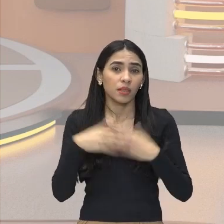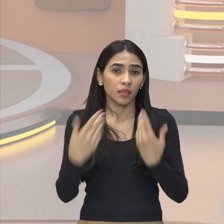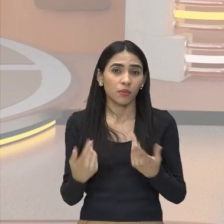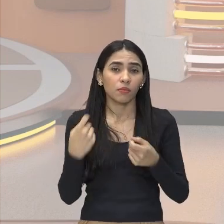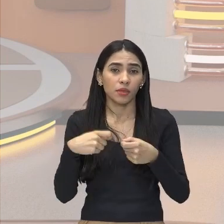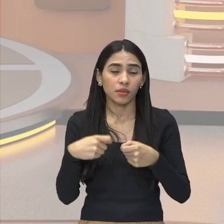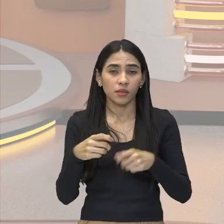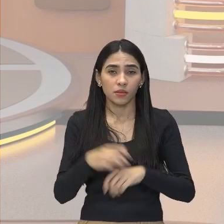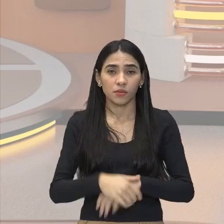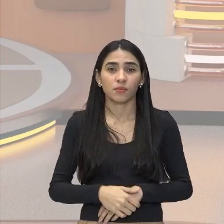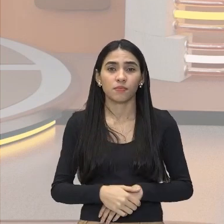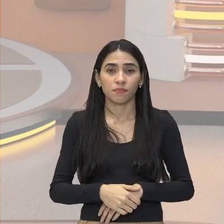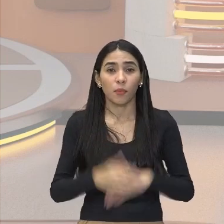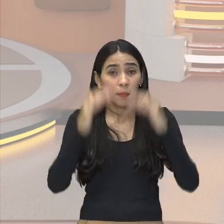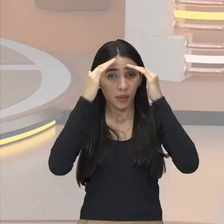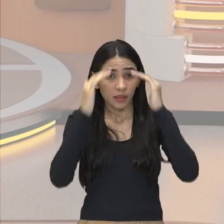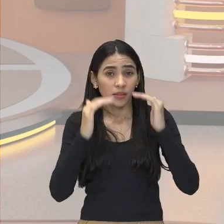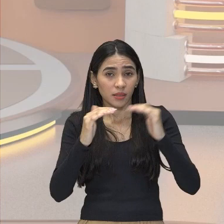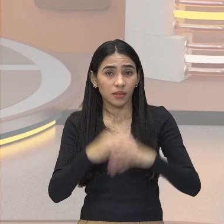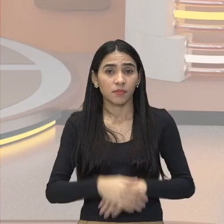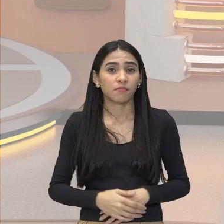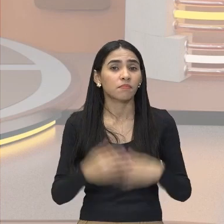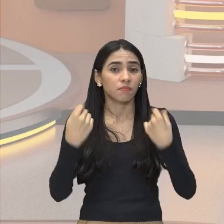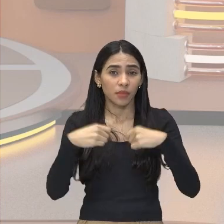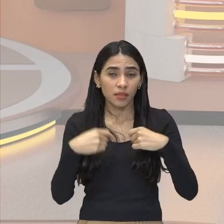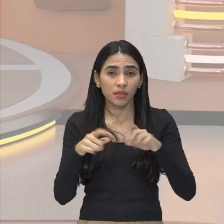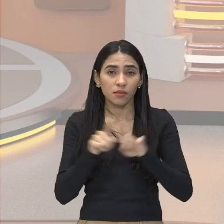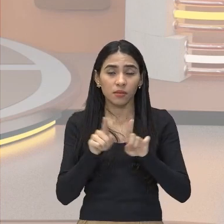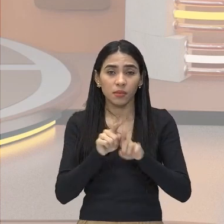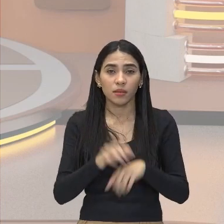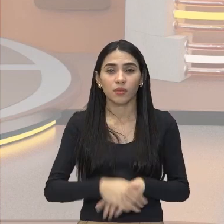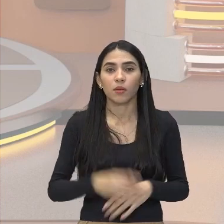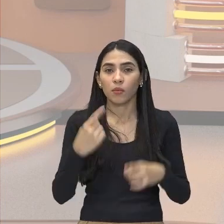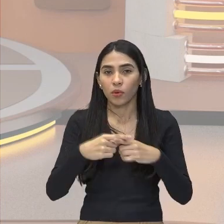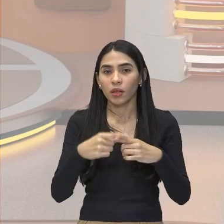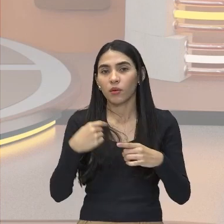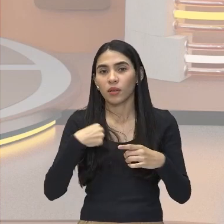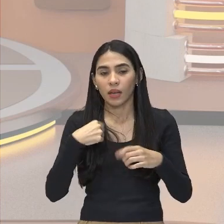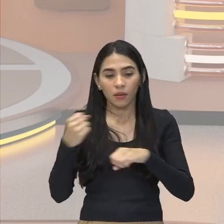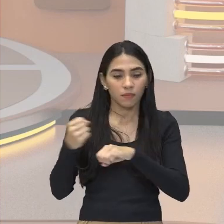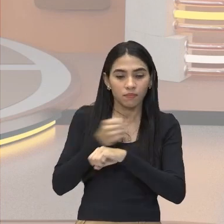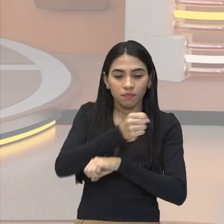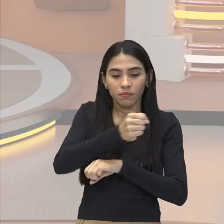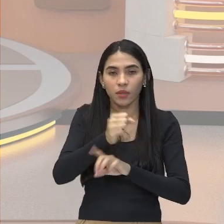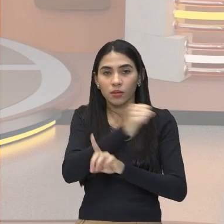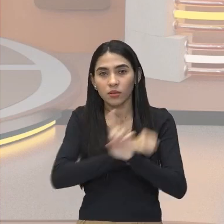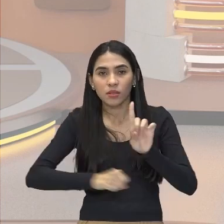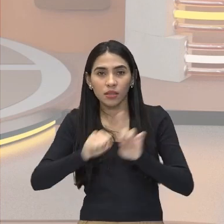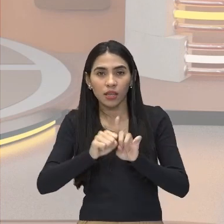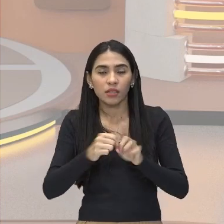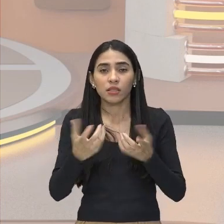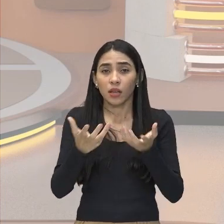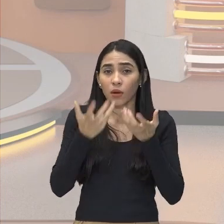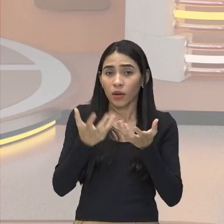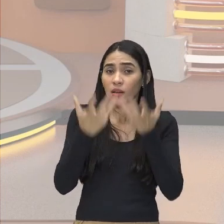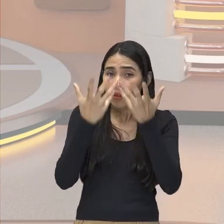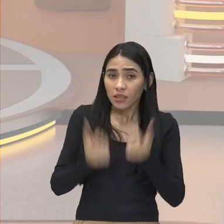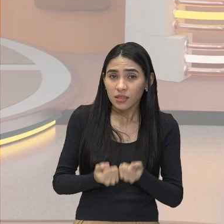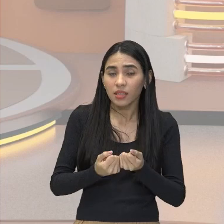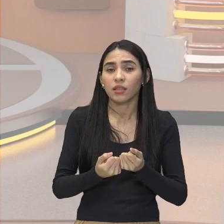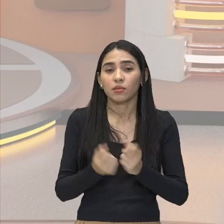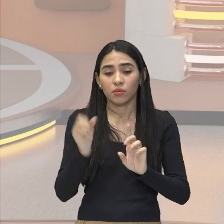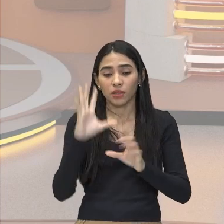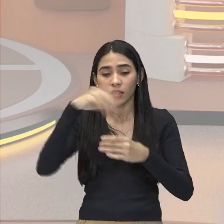fazer. Eu vou ter que pensar, porque eu quero fazer parte dessa sociedade, eu quero me adequar, eu quero ser aceito dentro